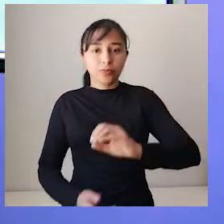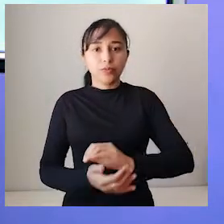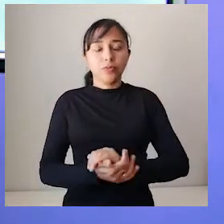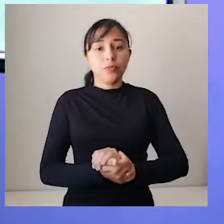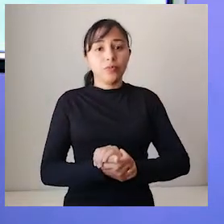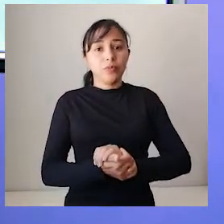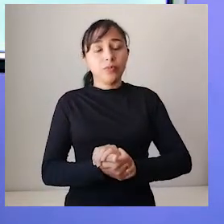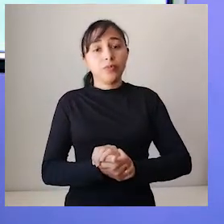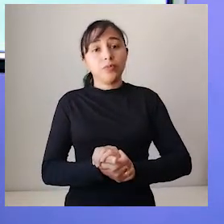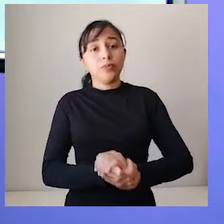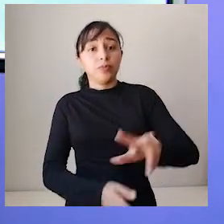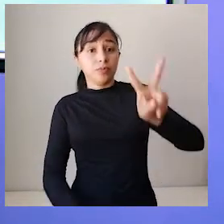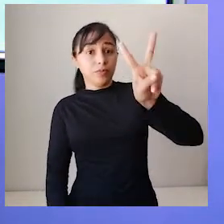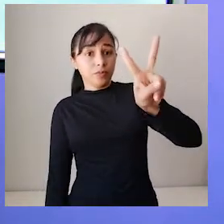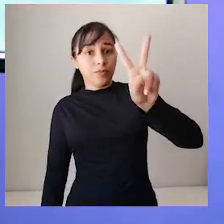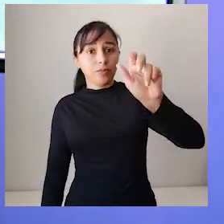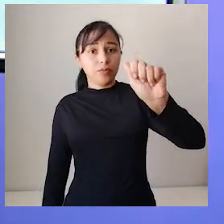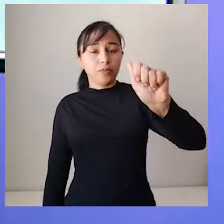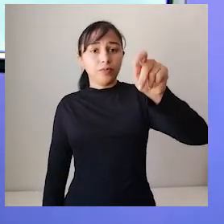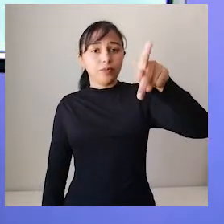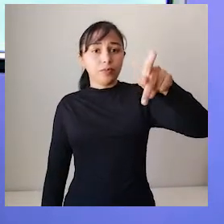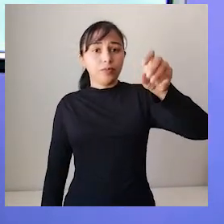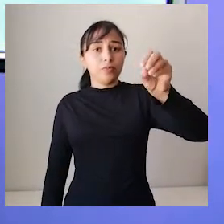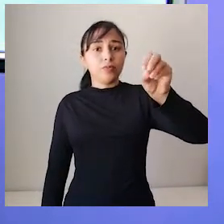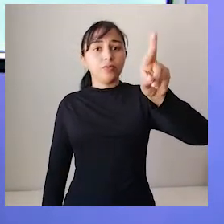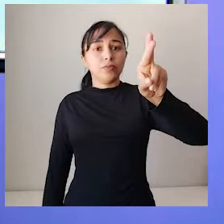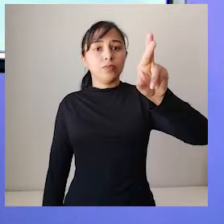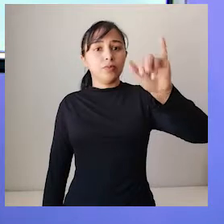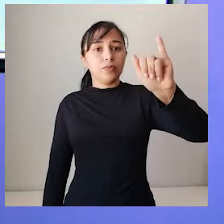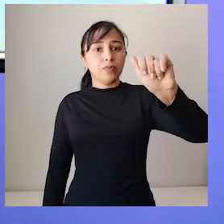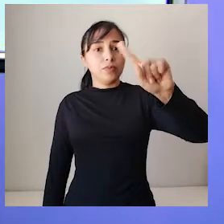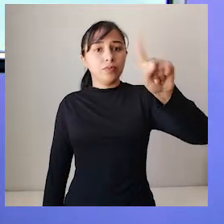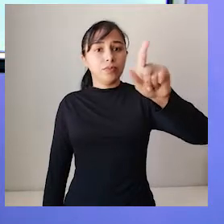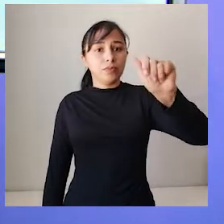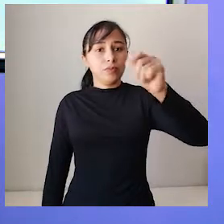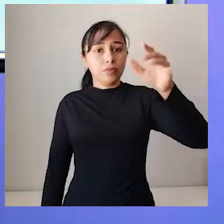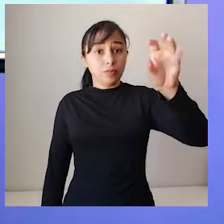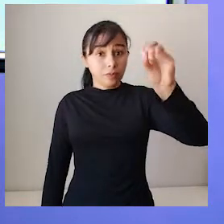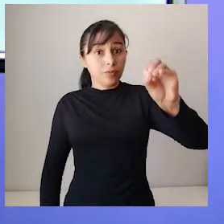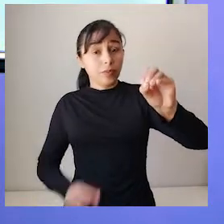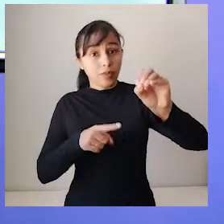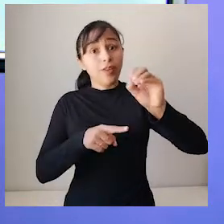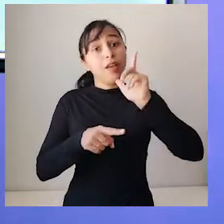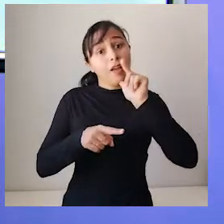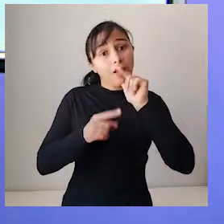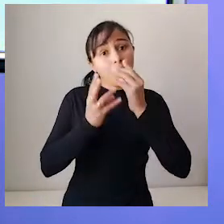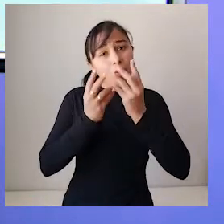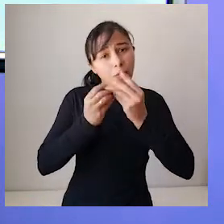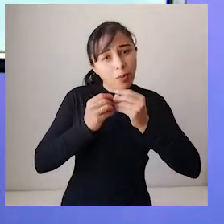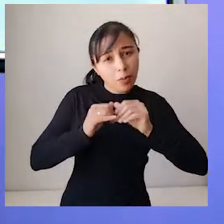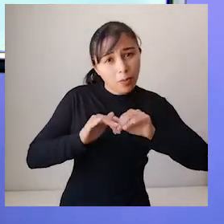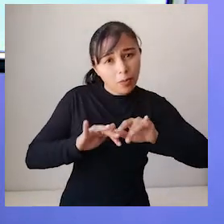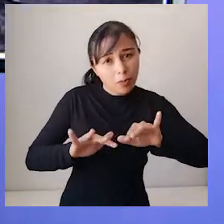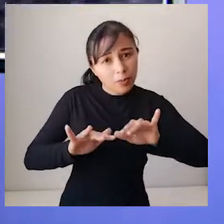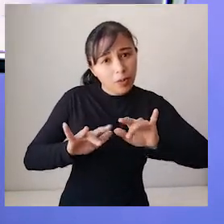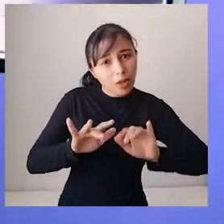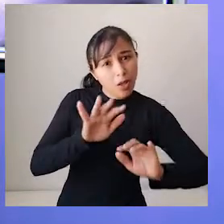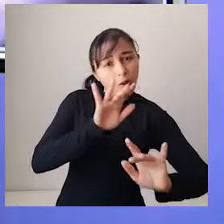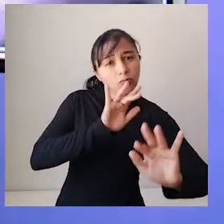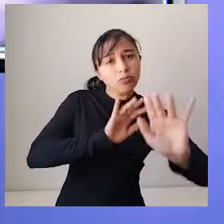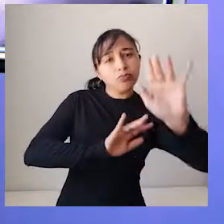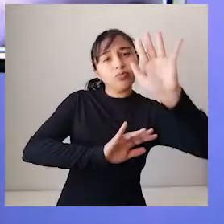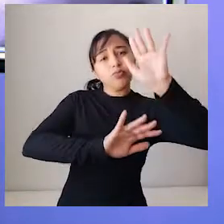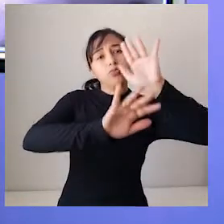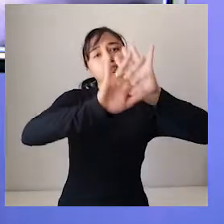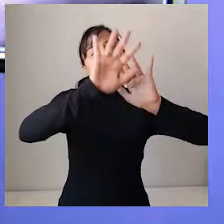A vaporização é a transformação do estado líquido para o estado gasoso.